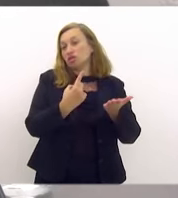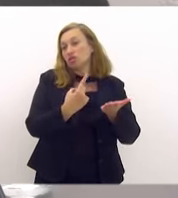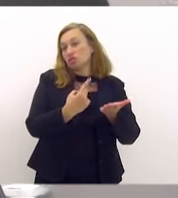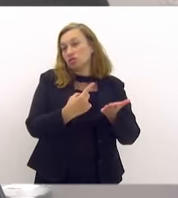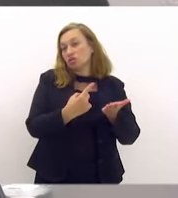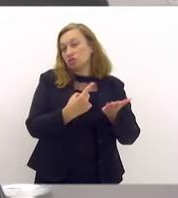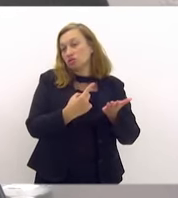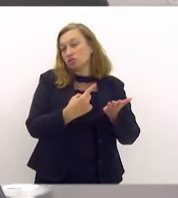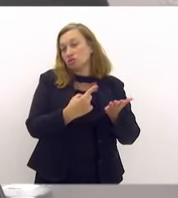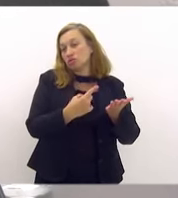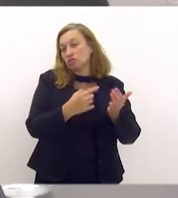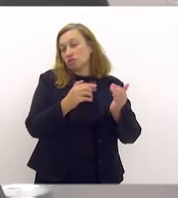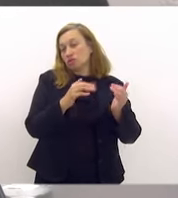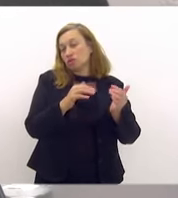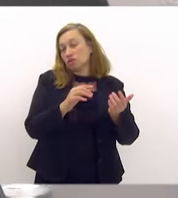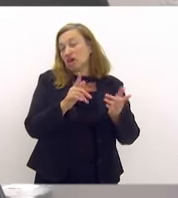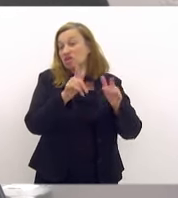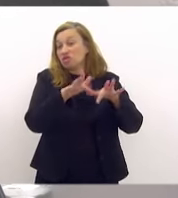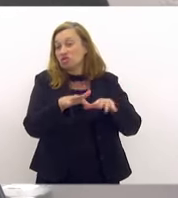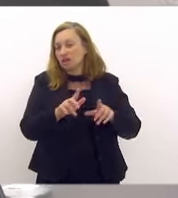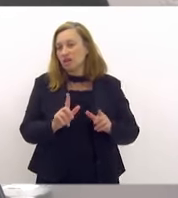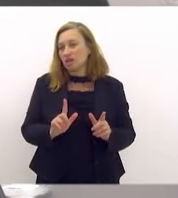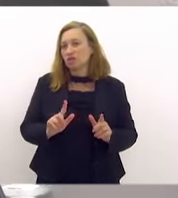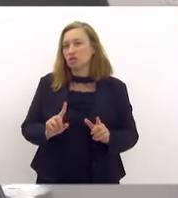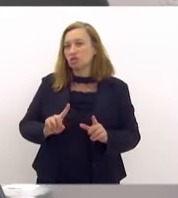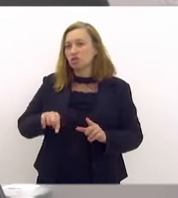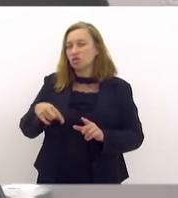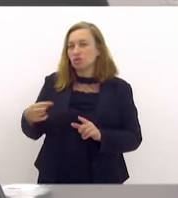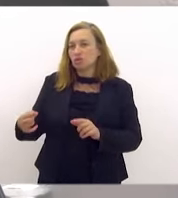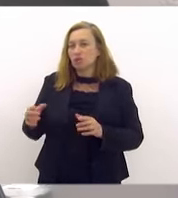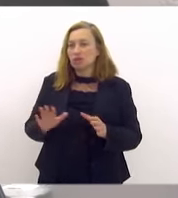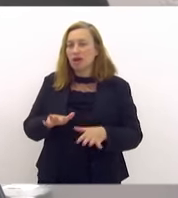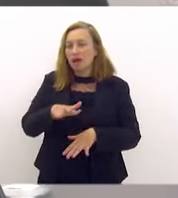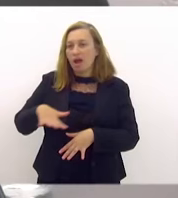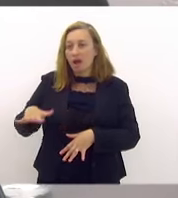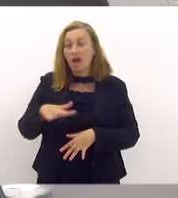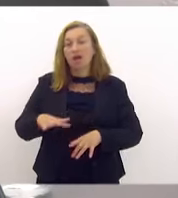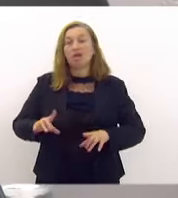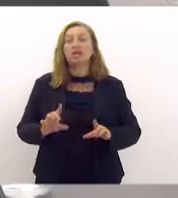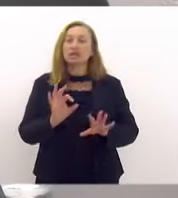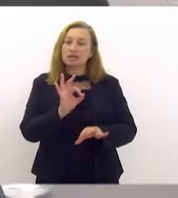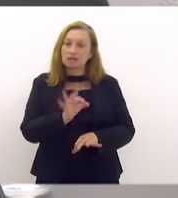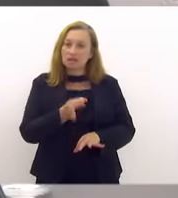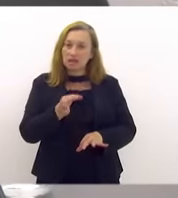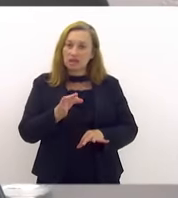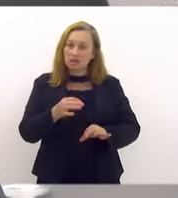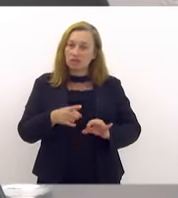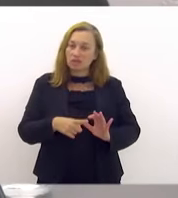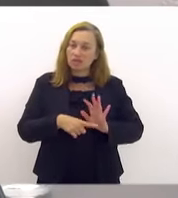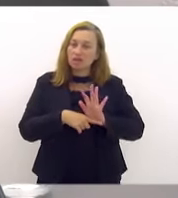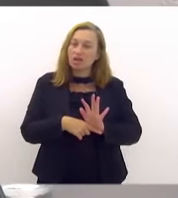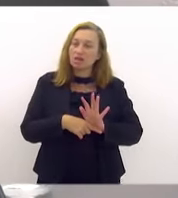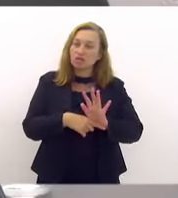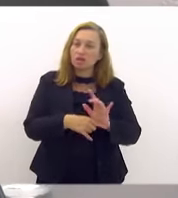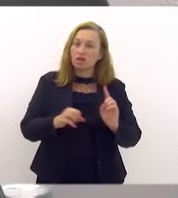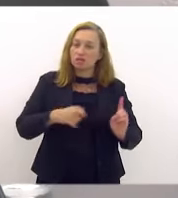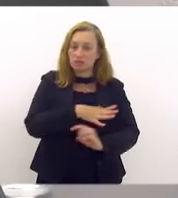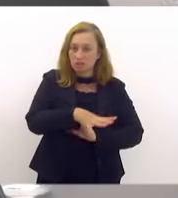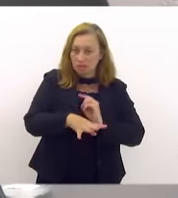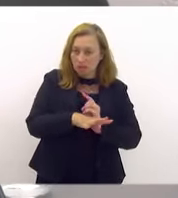penal é diferente na dúvida você tem que agir em favor da sociedade você tem que oferecer ação penal